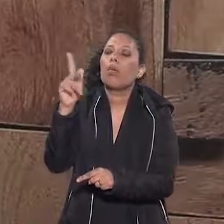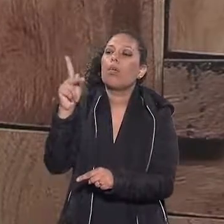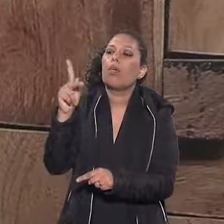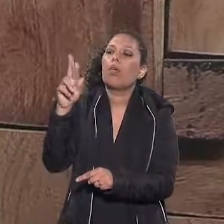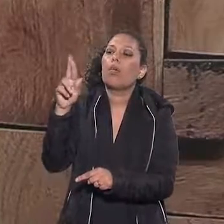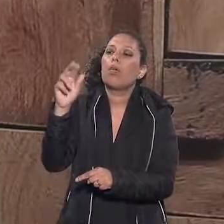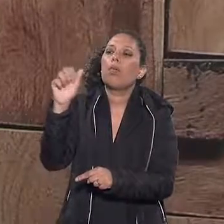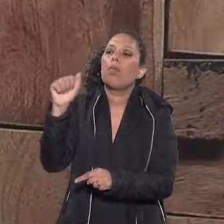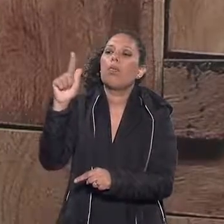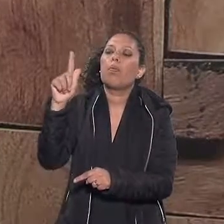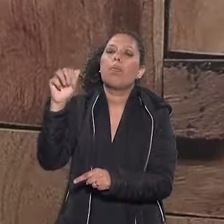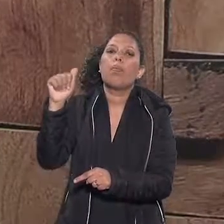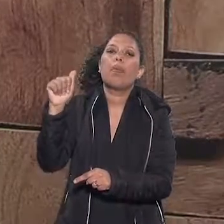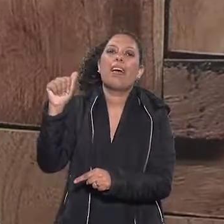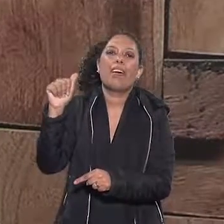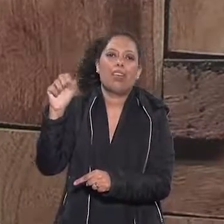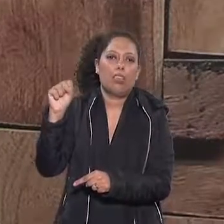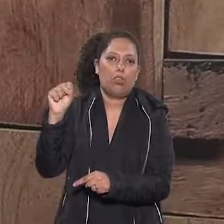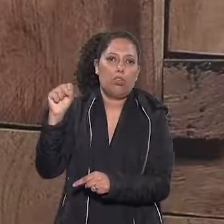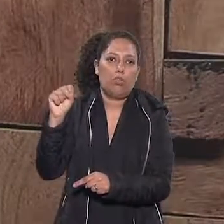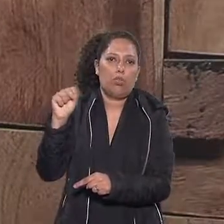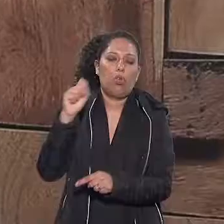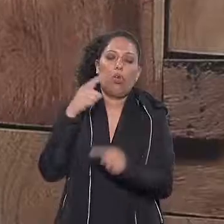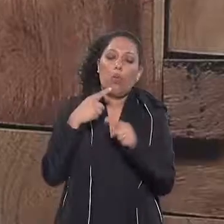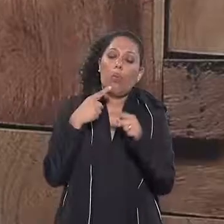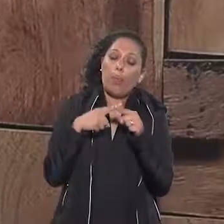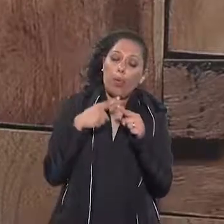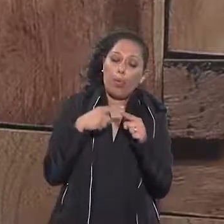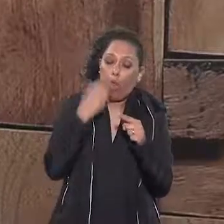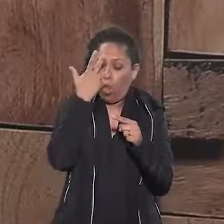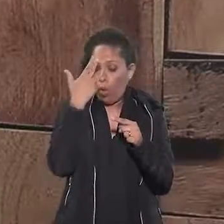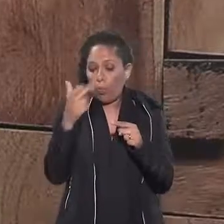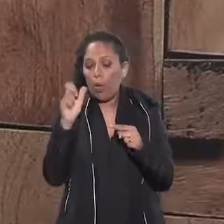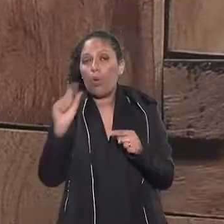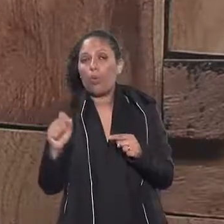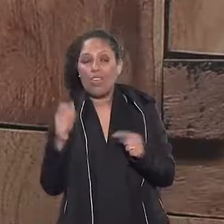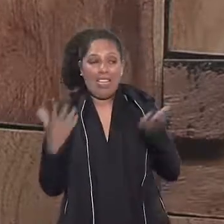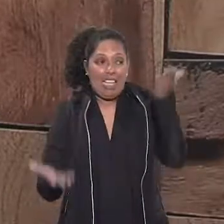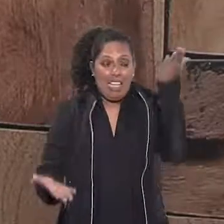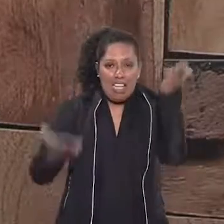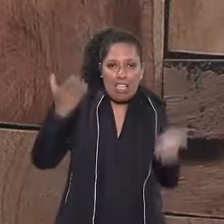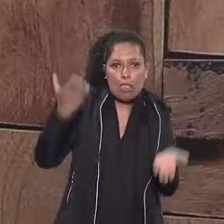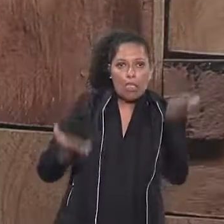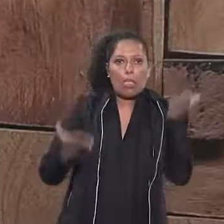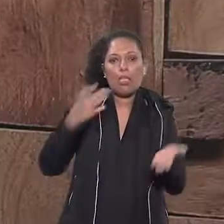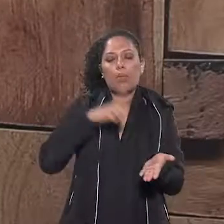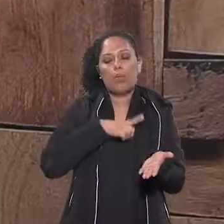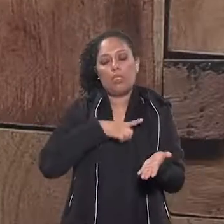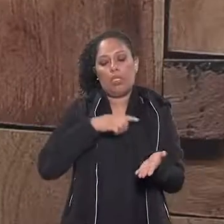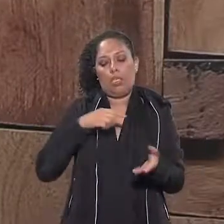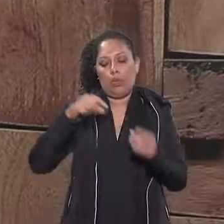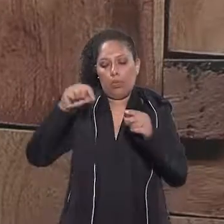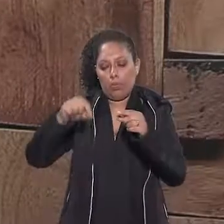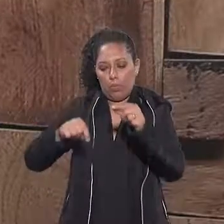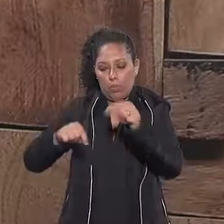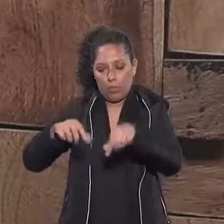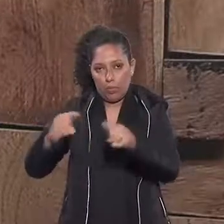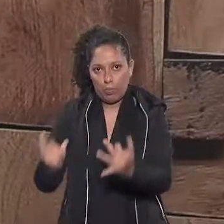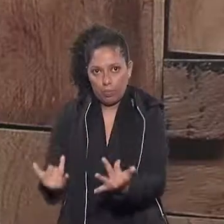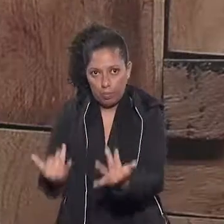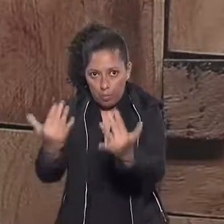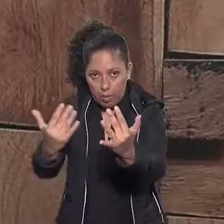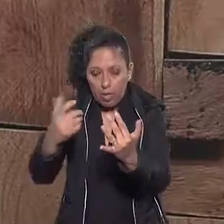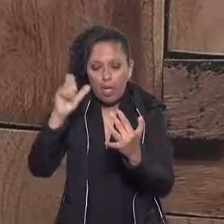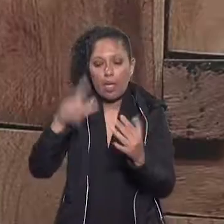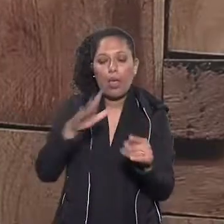coisa cresça dentro de uma variedade maior de plantas e isso vai criando equilíbrio, né? Então, os agrotóxicos são uma